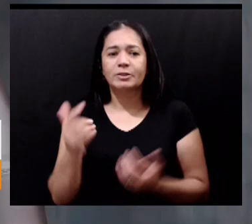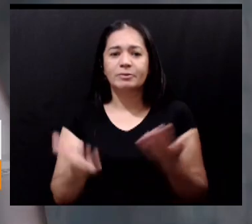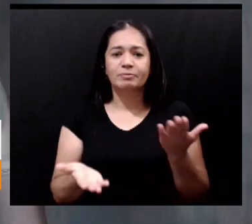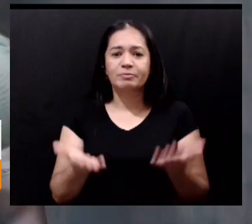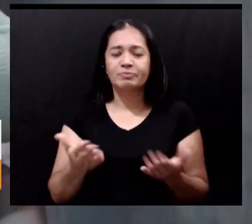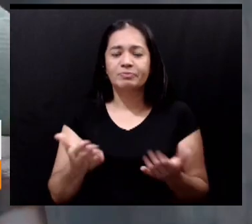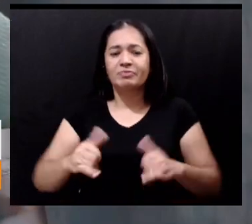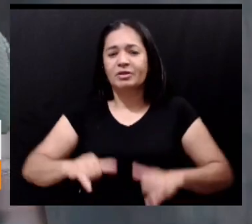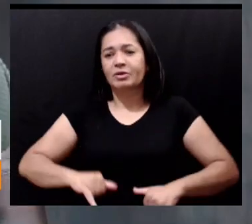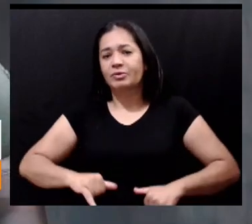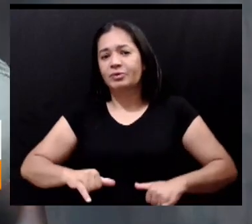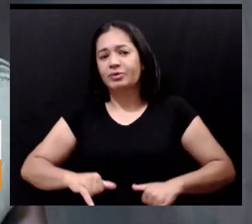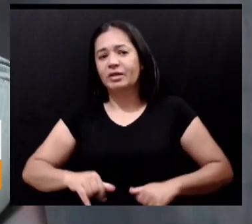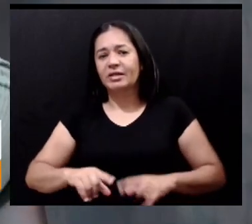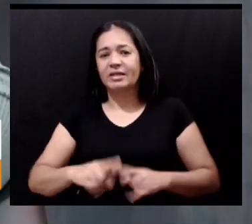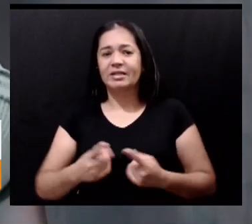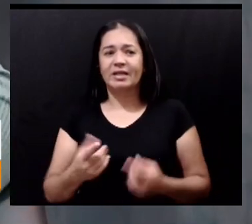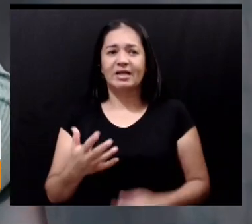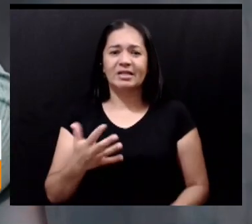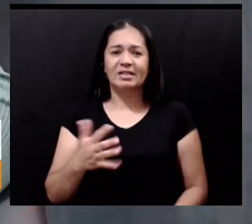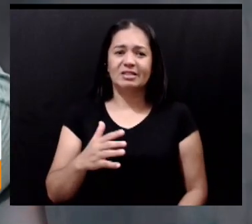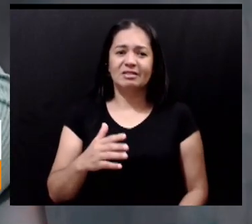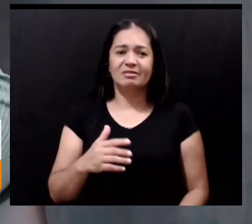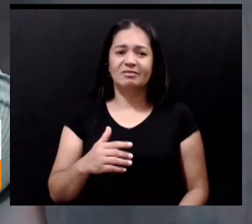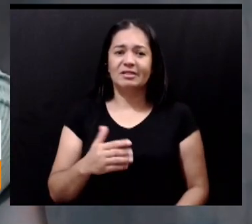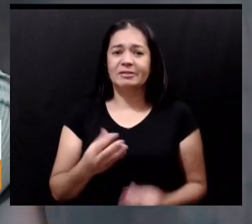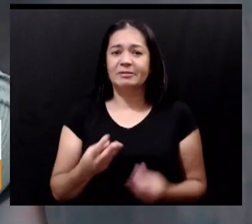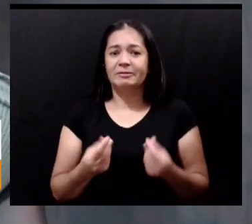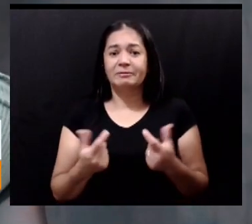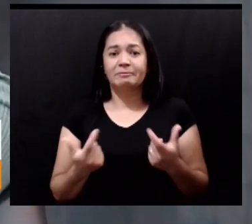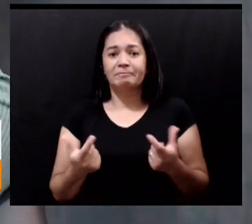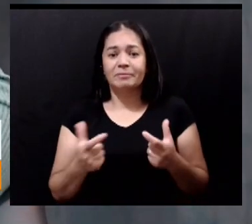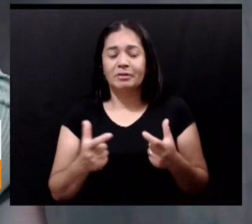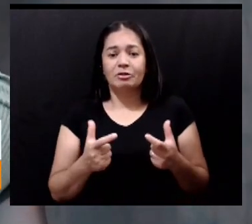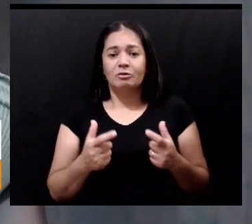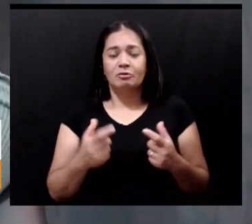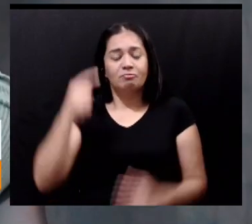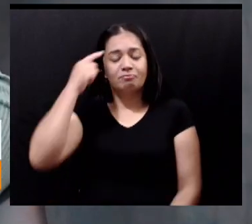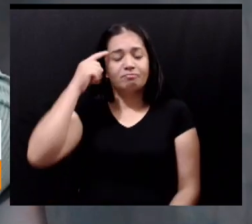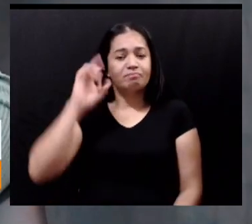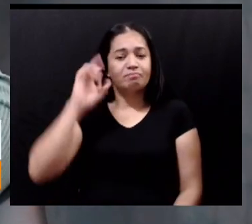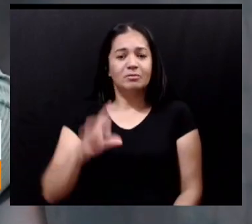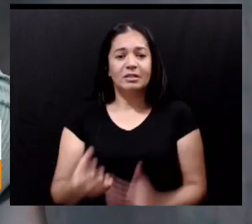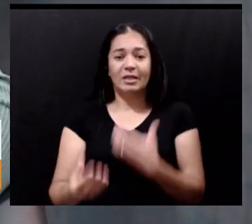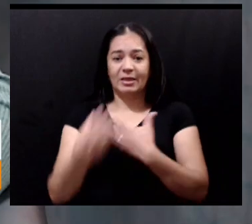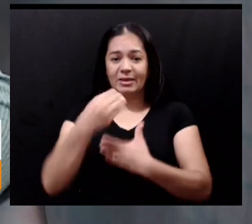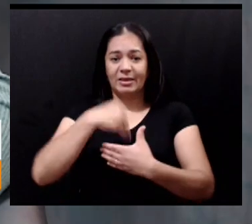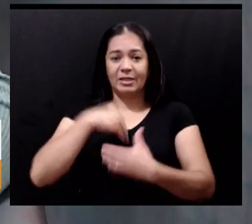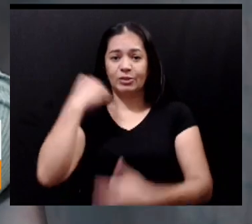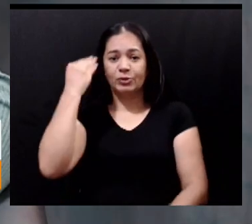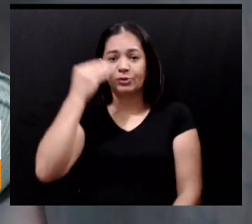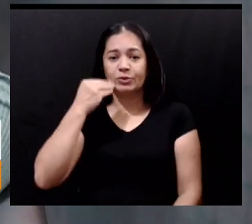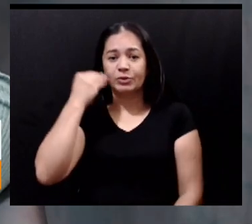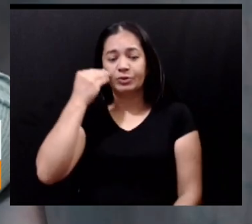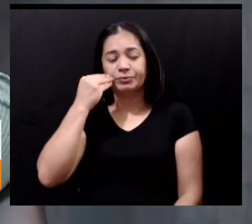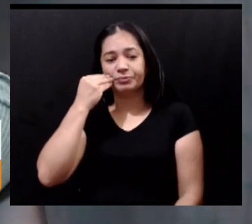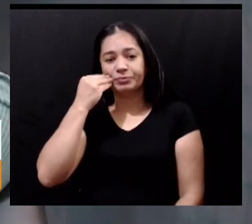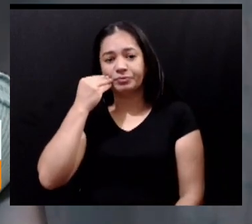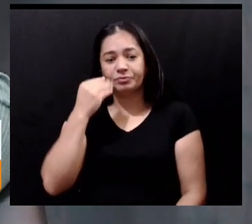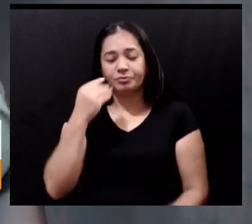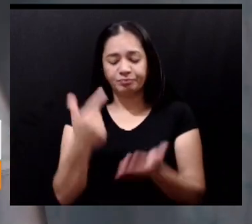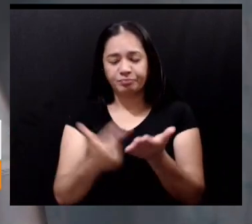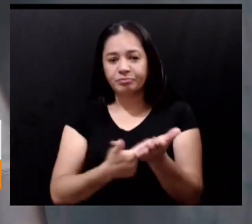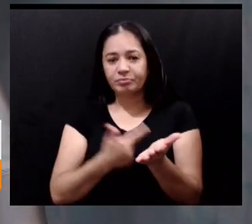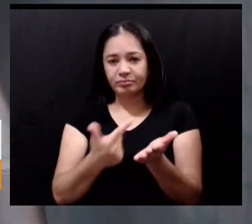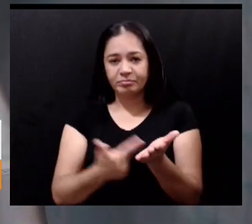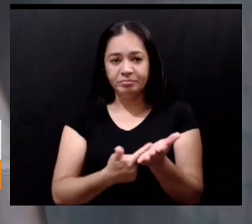dar lugar, né? Ela não dá vazão. E eu acho que dentro dessa experiência do caderno, né, do caderno